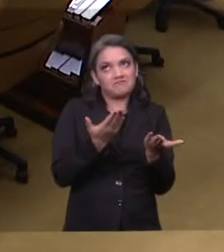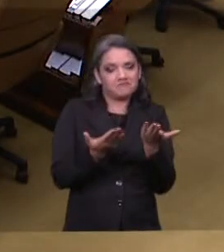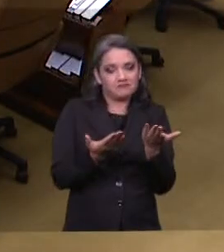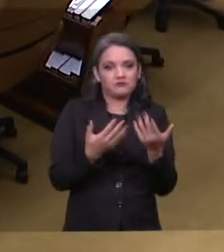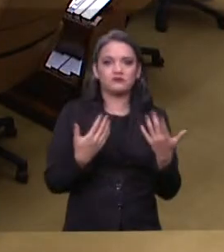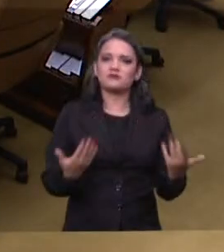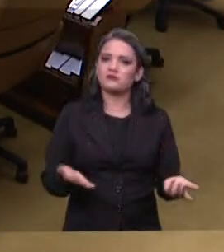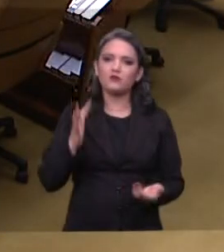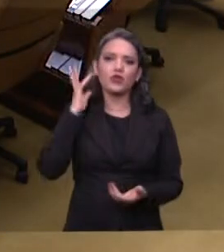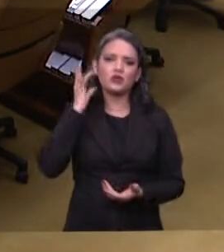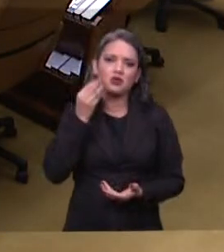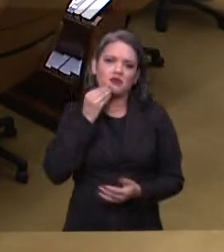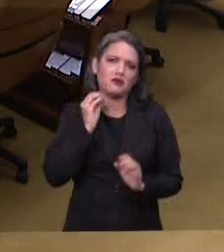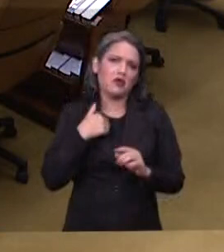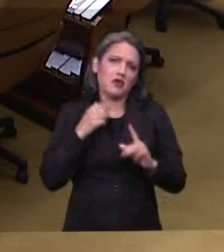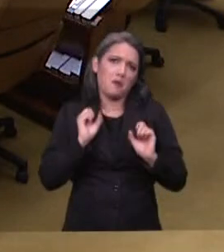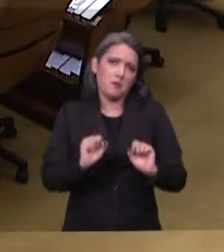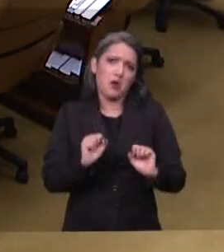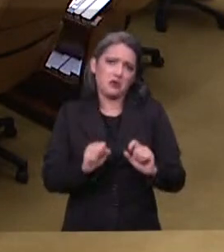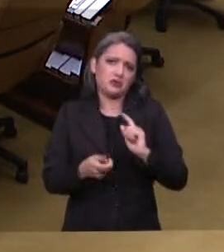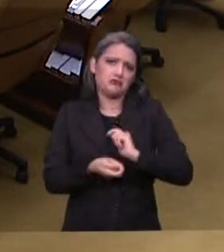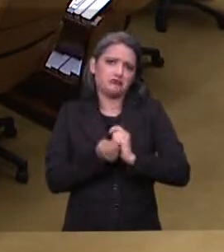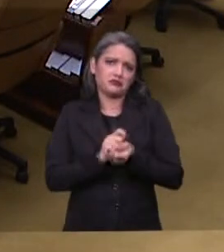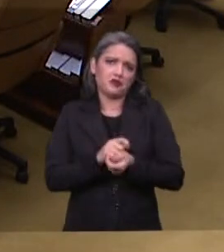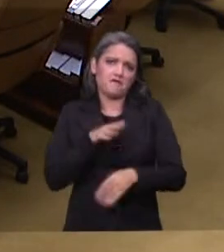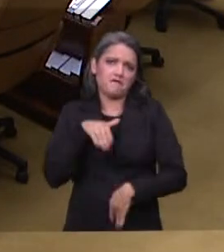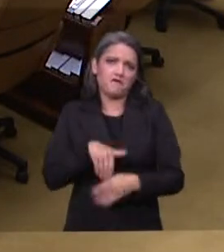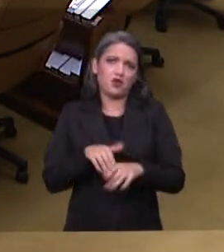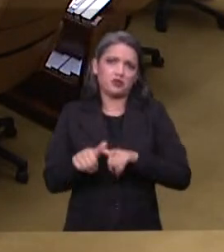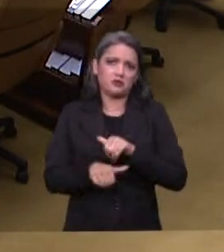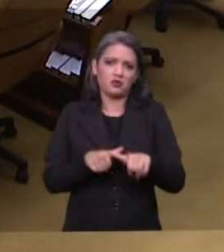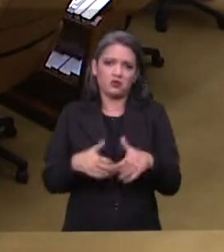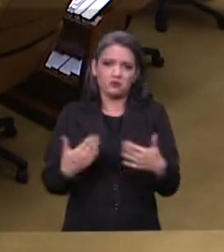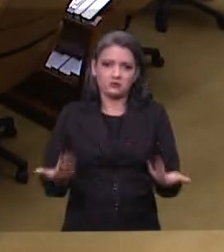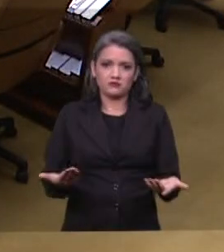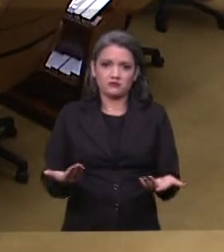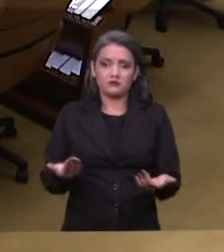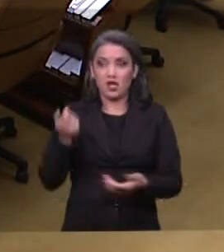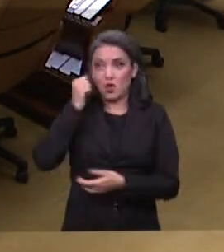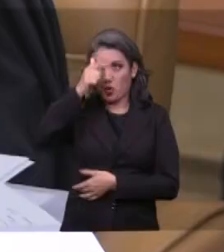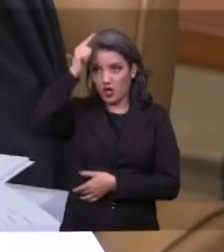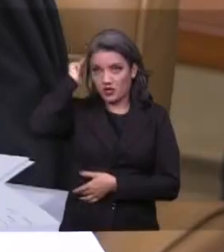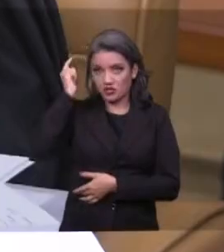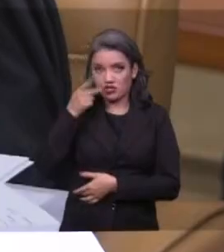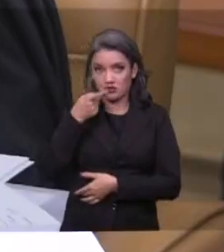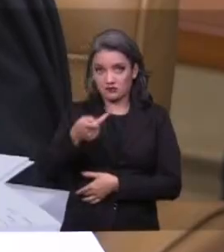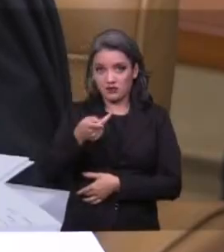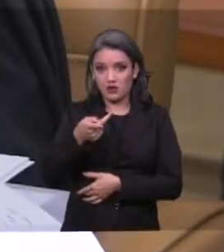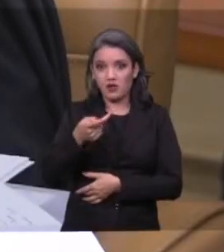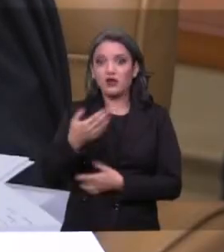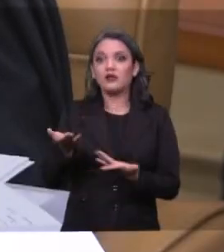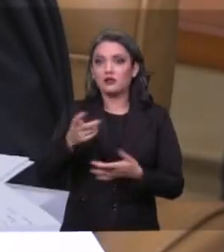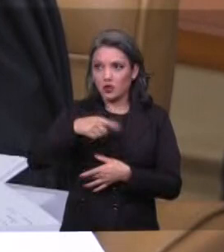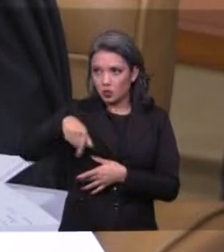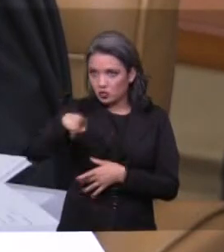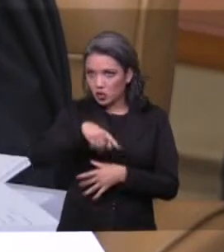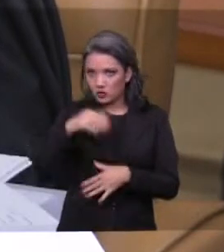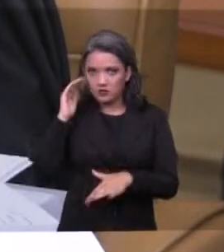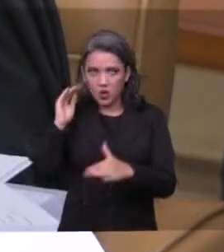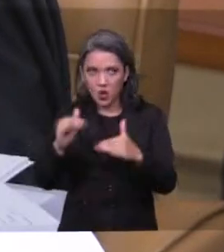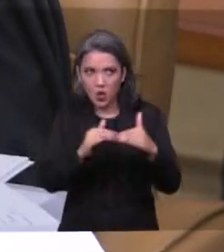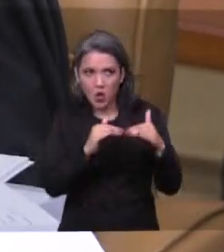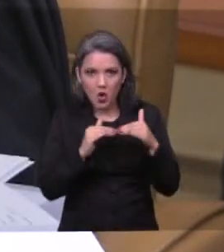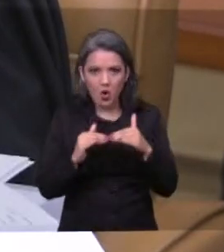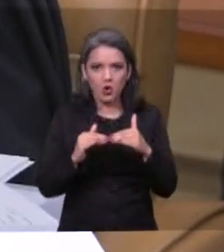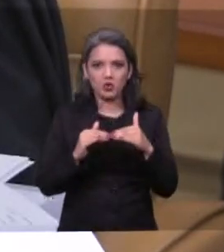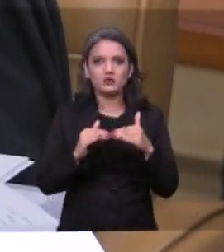Eu não teria dificuldade em reajustar aqui. Ótimo. Então, acho que todos de acordo com a exclusão dos